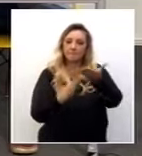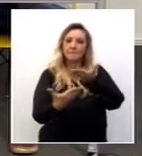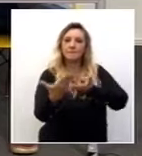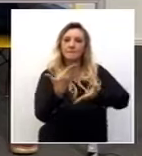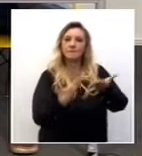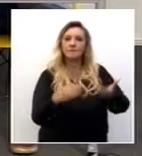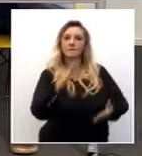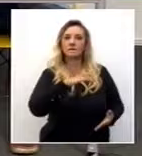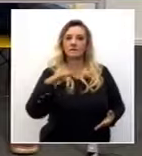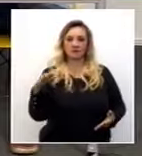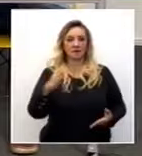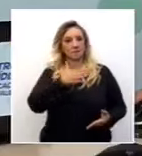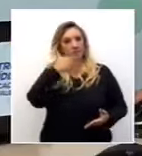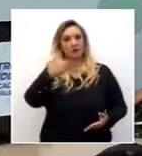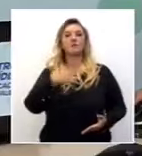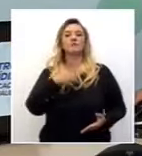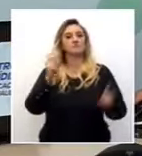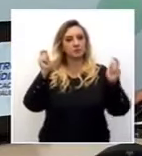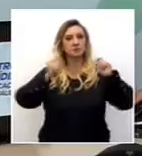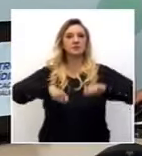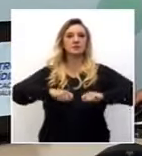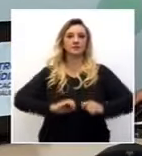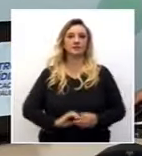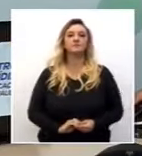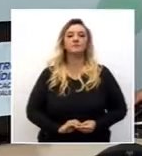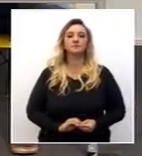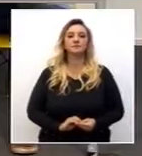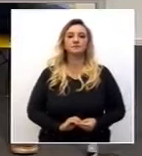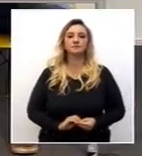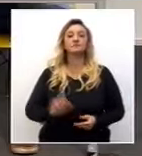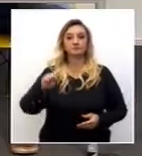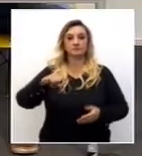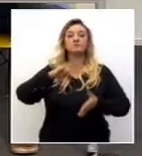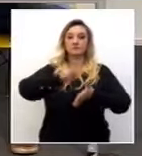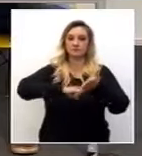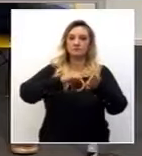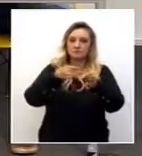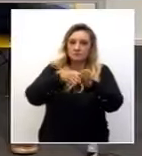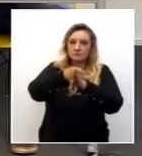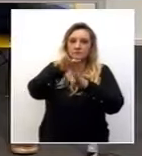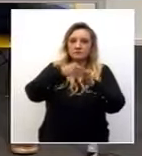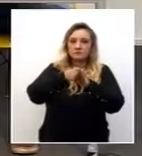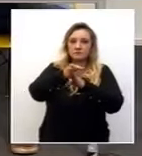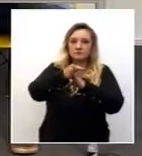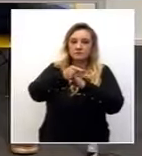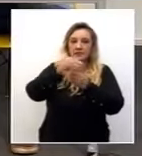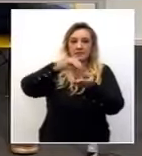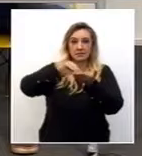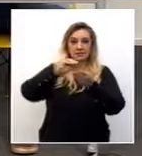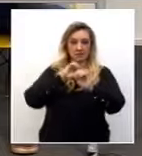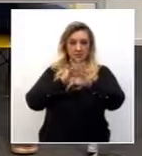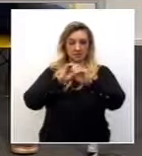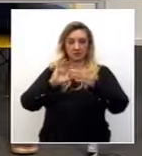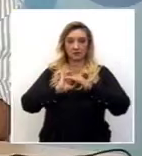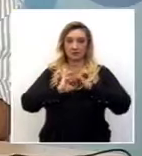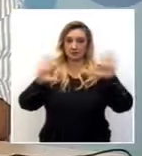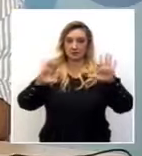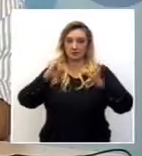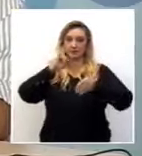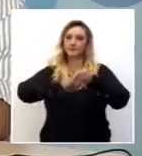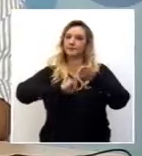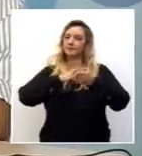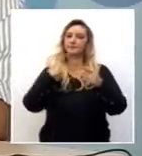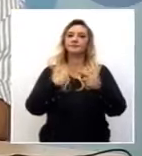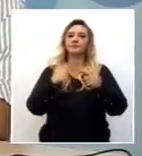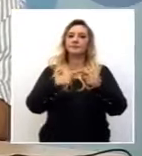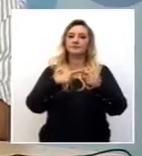esse aluno, né? Da melhor forma possível, né? É um documento orientador. A SEDUC disponibilizou esse documento